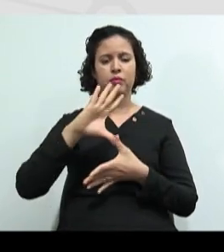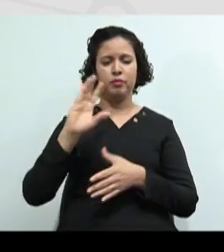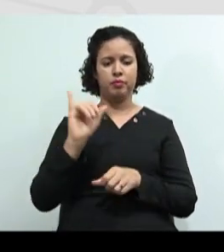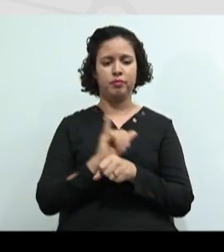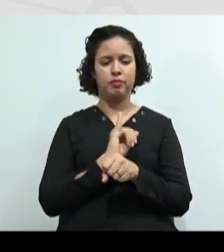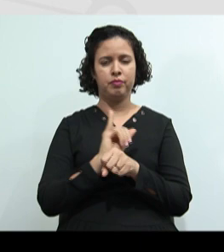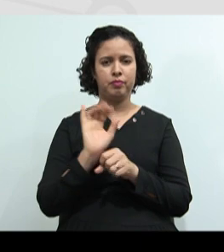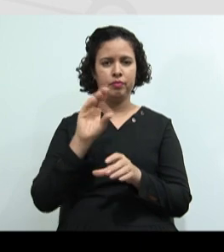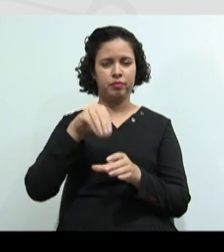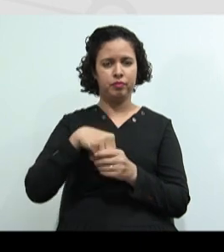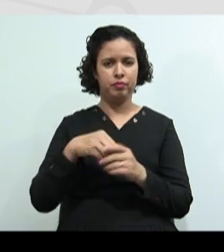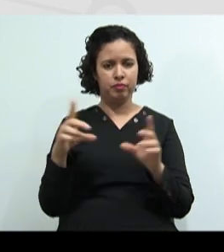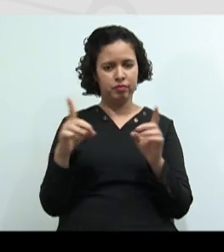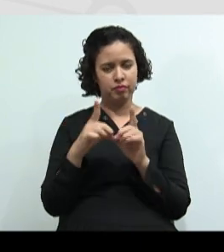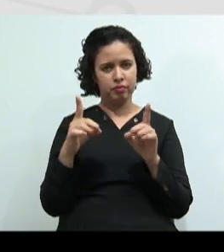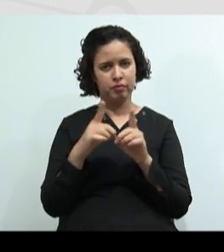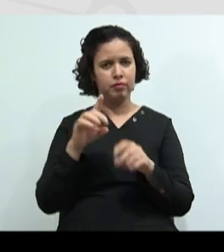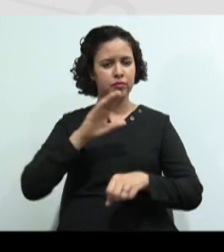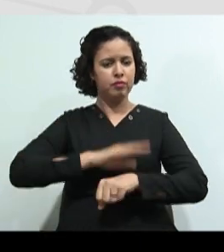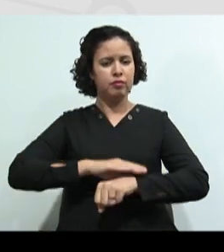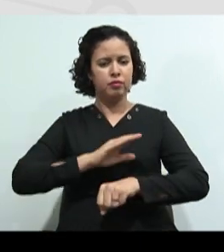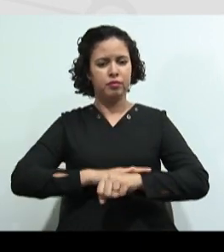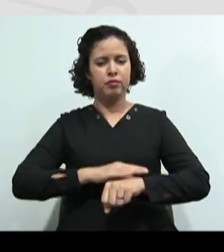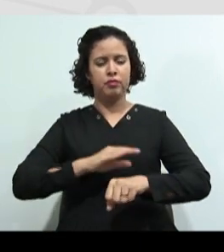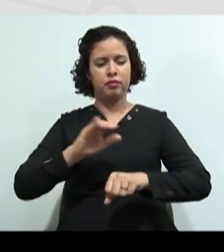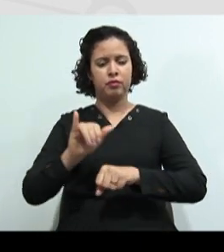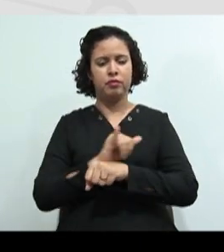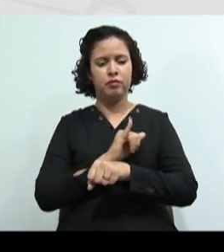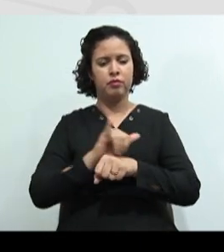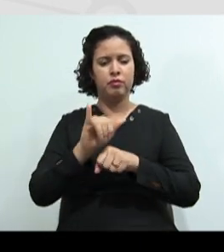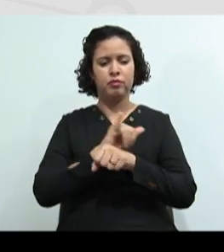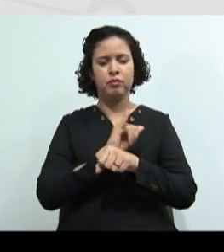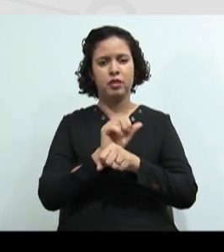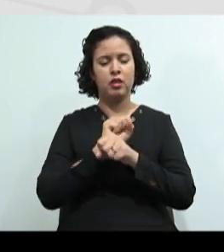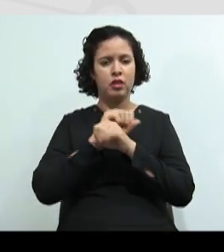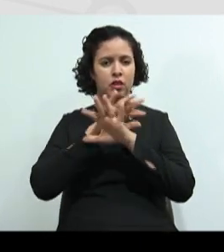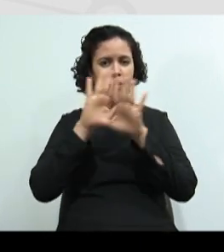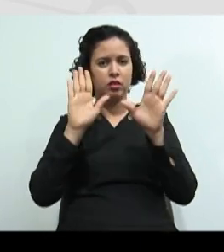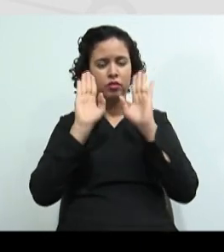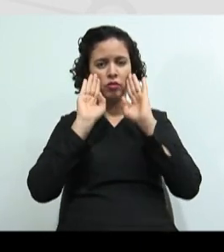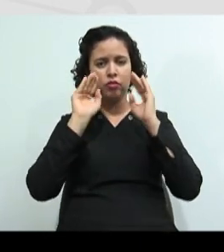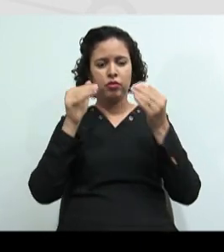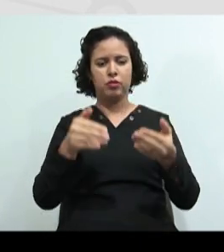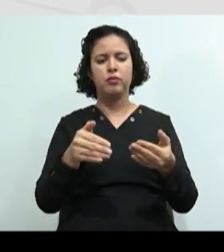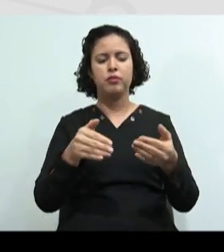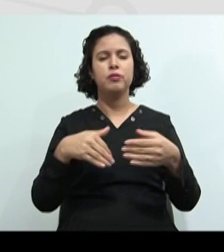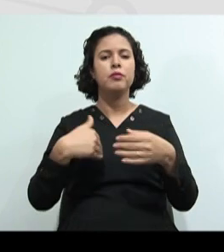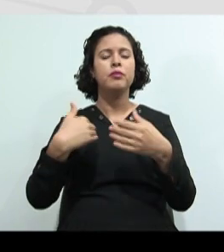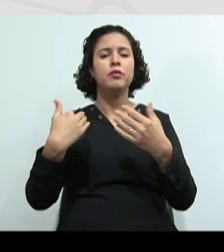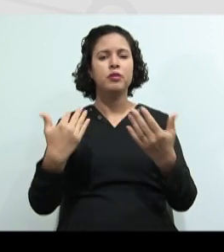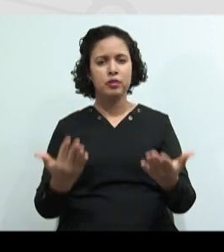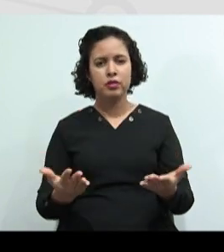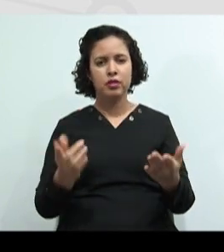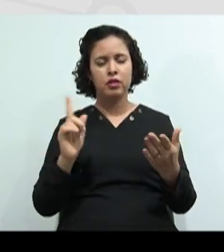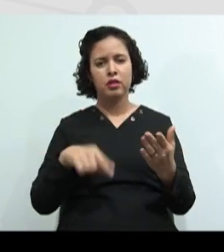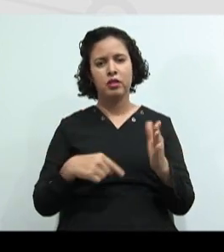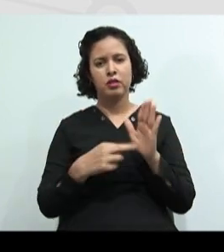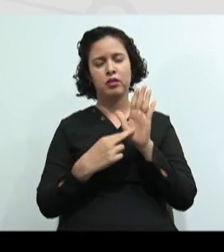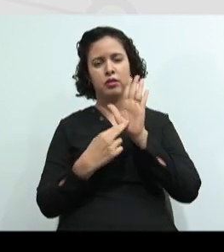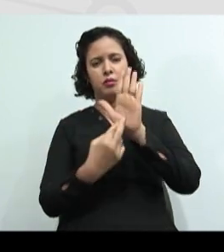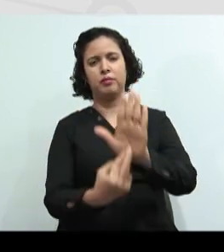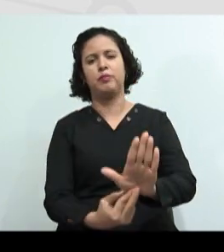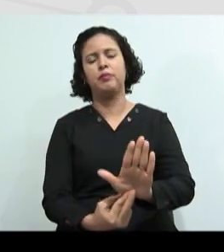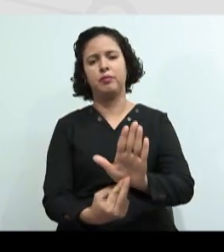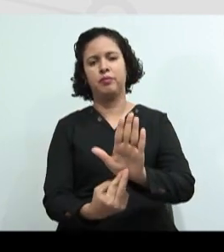a dinâmica temporal da estratégia, trazendo mais clareza e foco. Portanto, pode-se dizer que ele é a